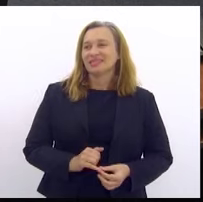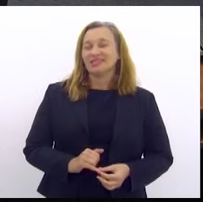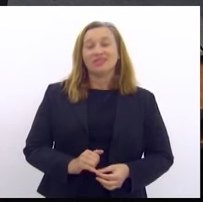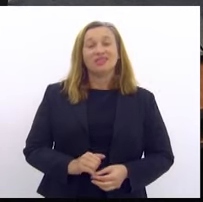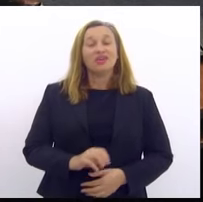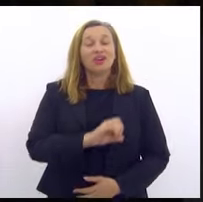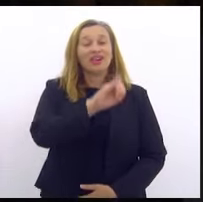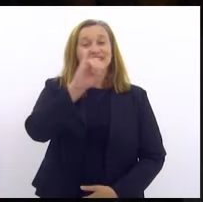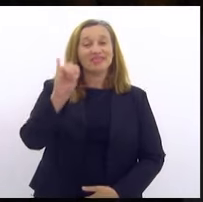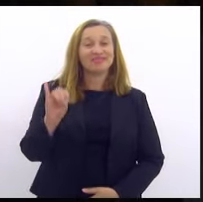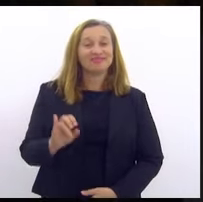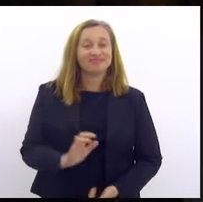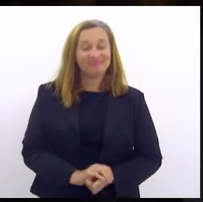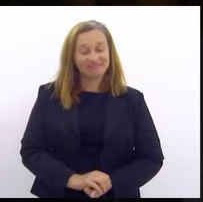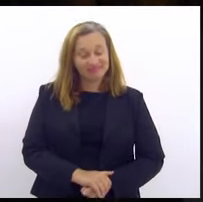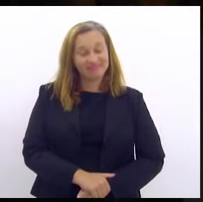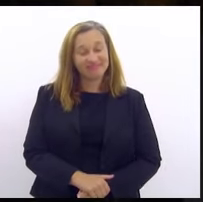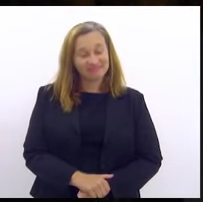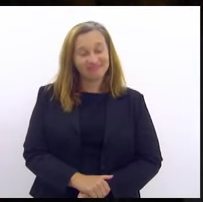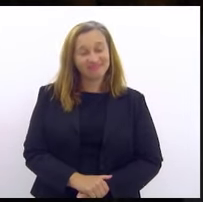Alô? Senhor